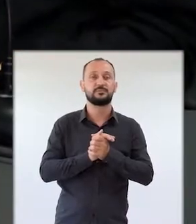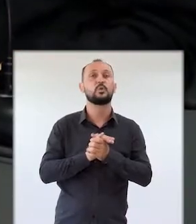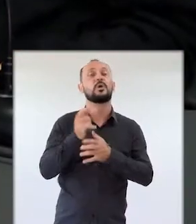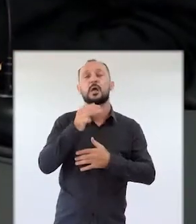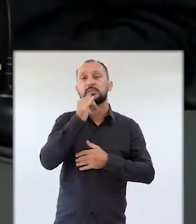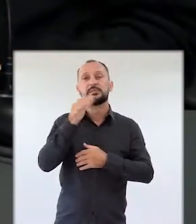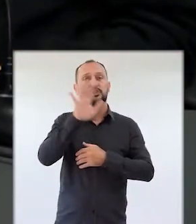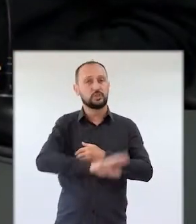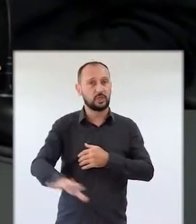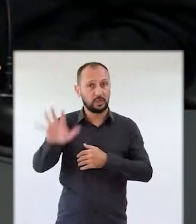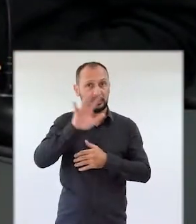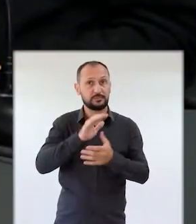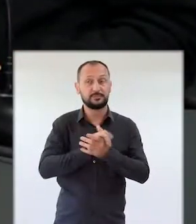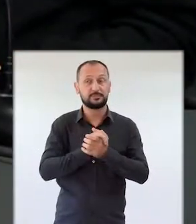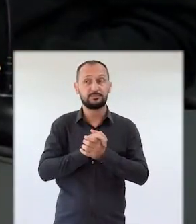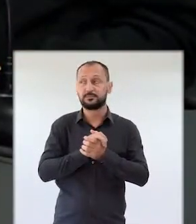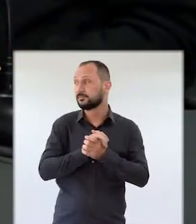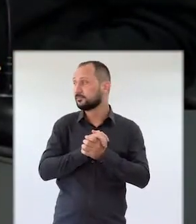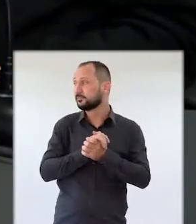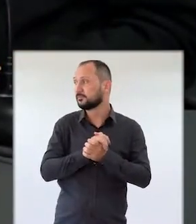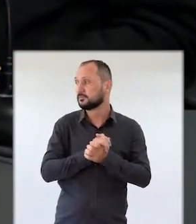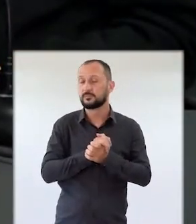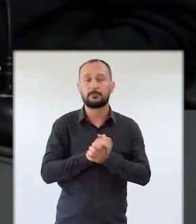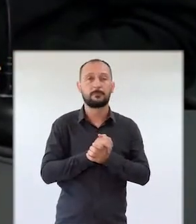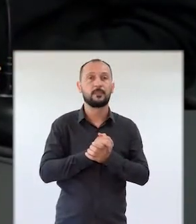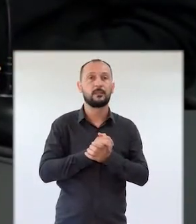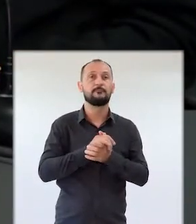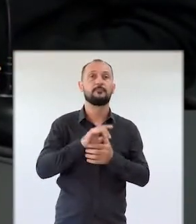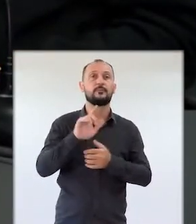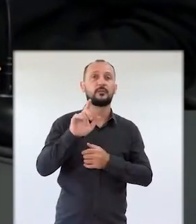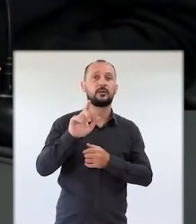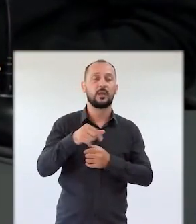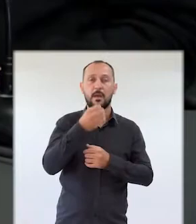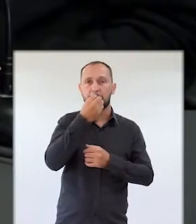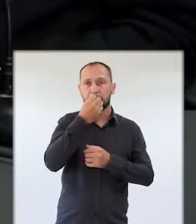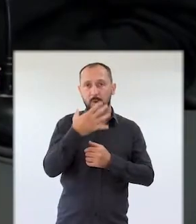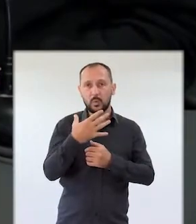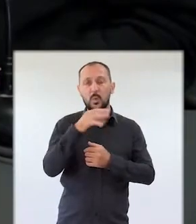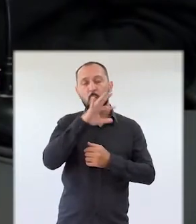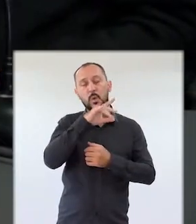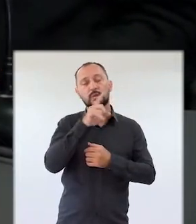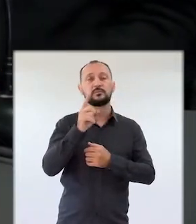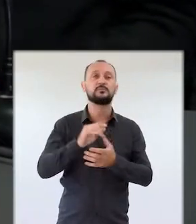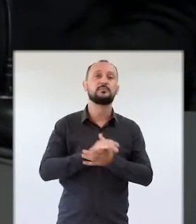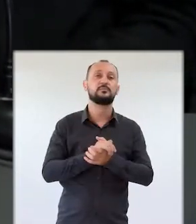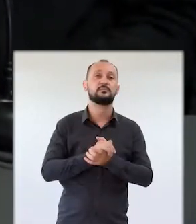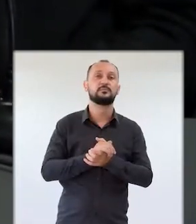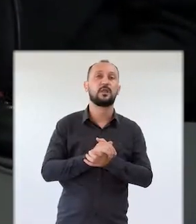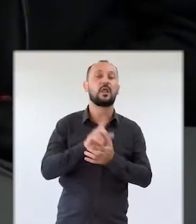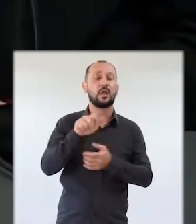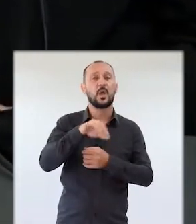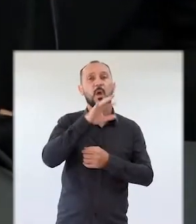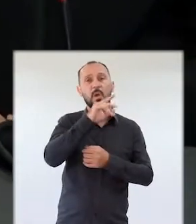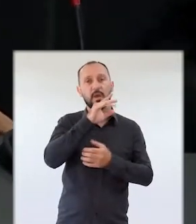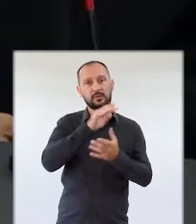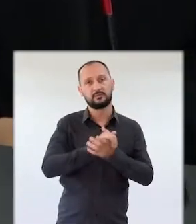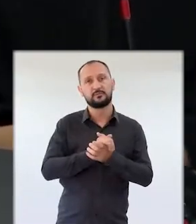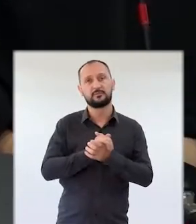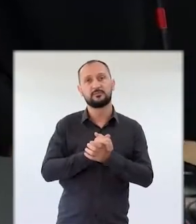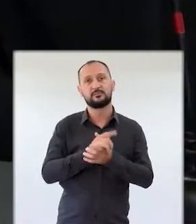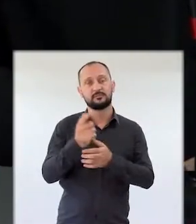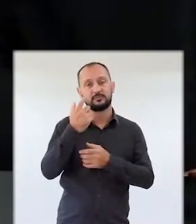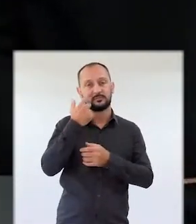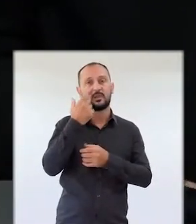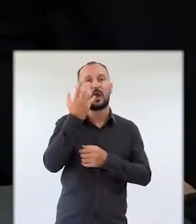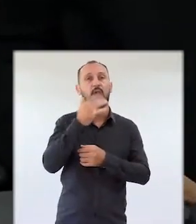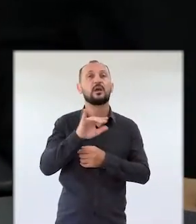muito ruim quando essas crianças estão ali apenas guardadas. Isto é, se a creche ou a educação infantil funciona apenas